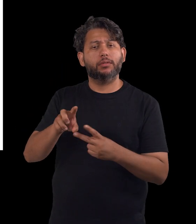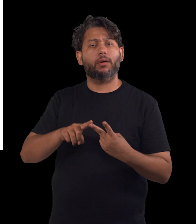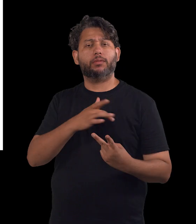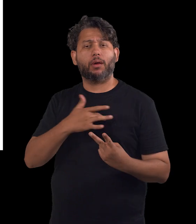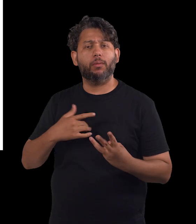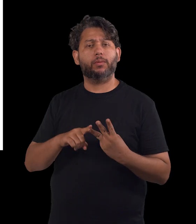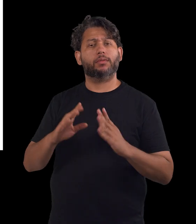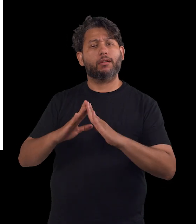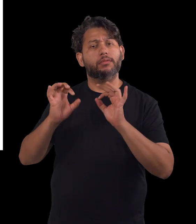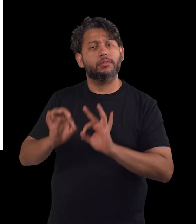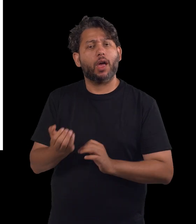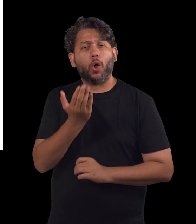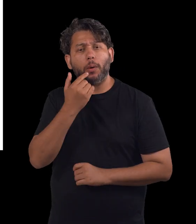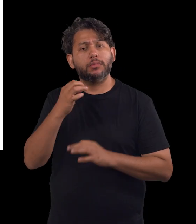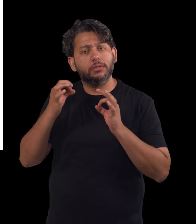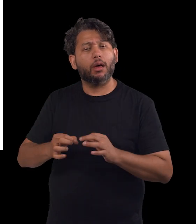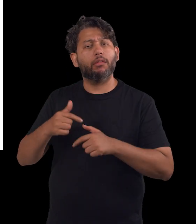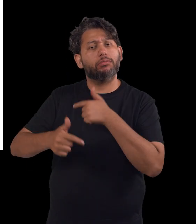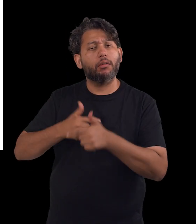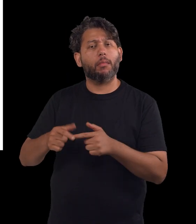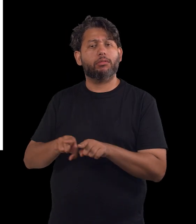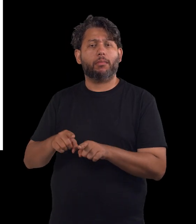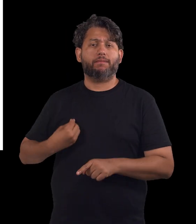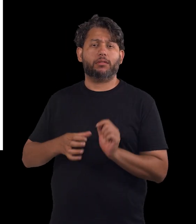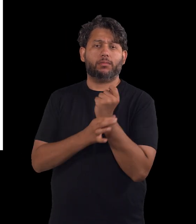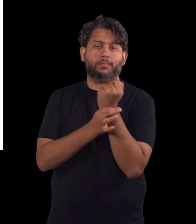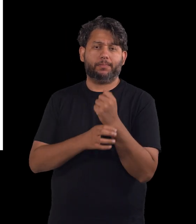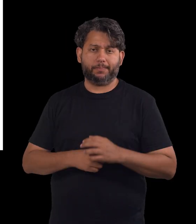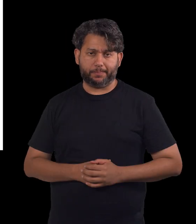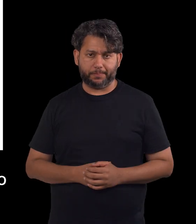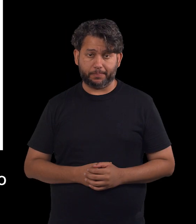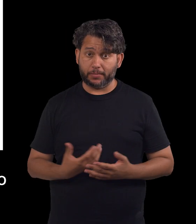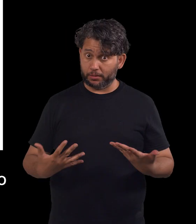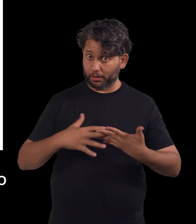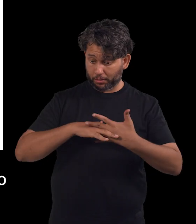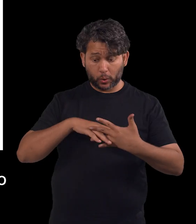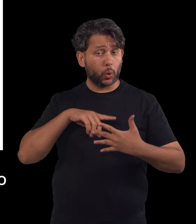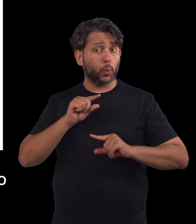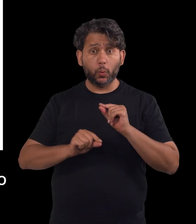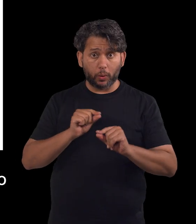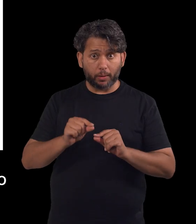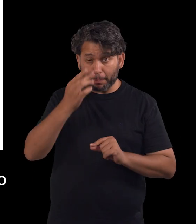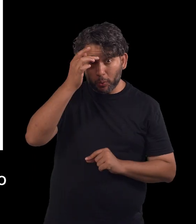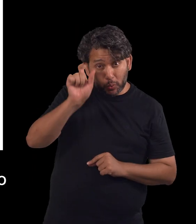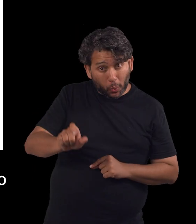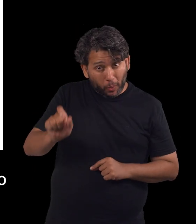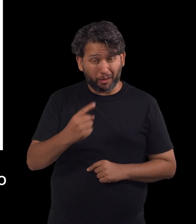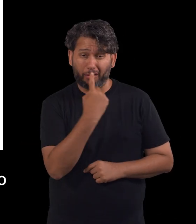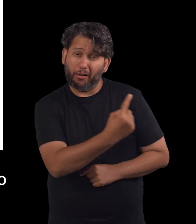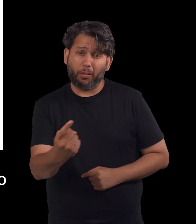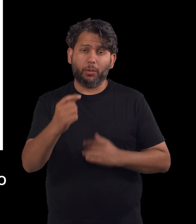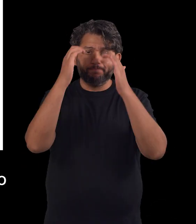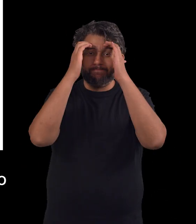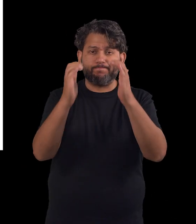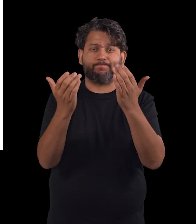educação, saúde, moradia, alimentação, trabalho e segurança. A cidadania garante que cada indivíduo